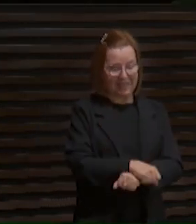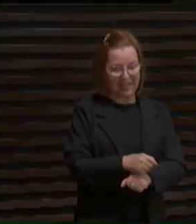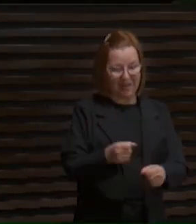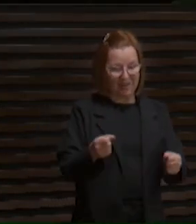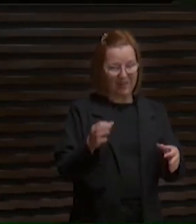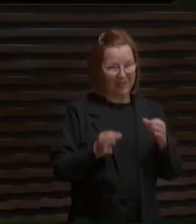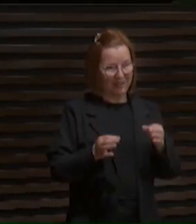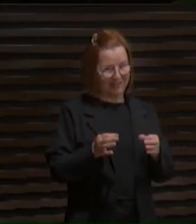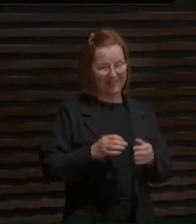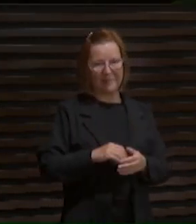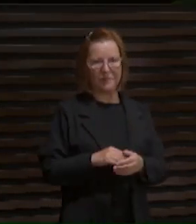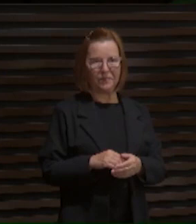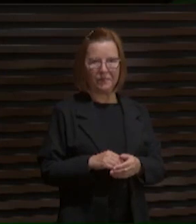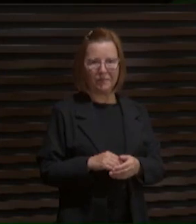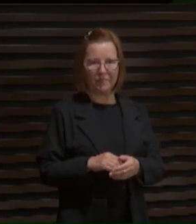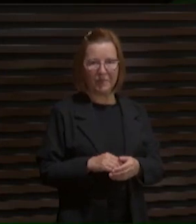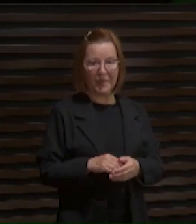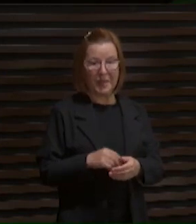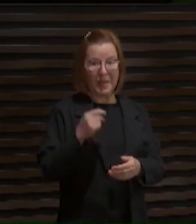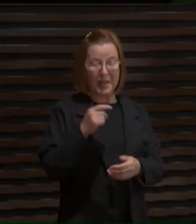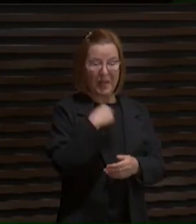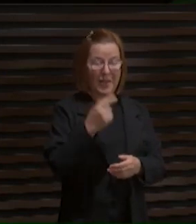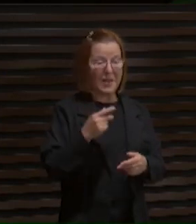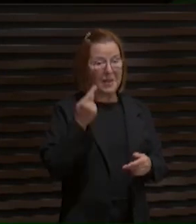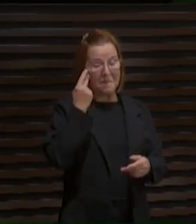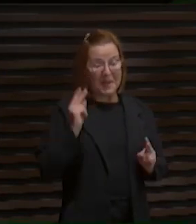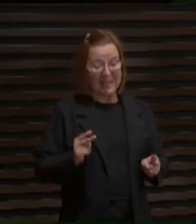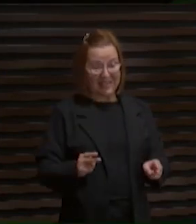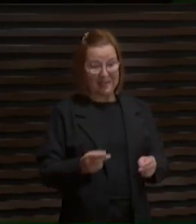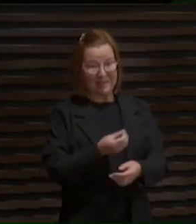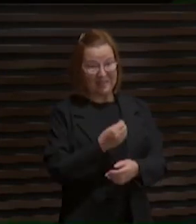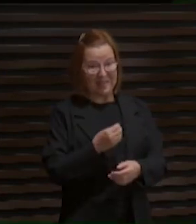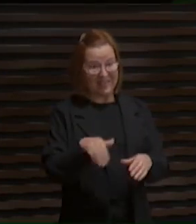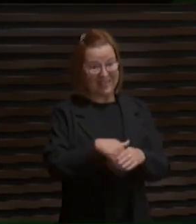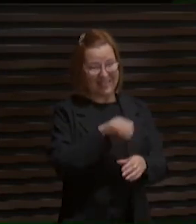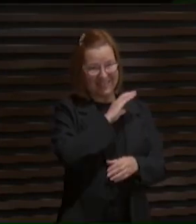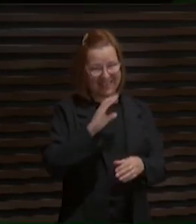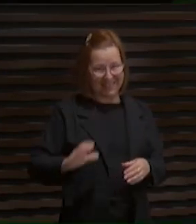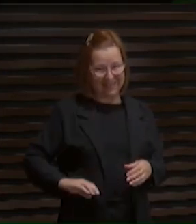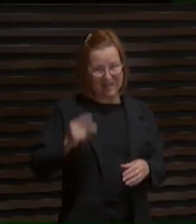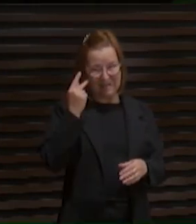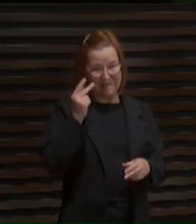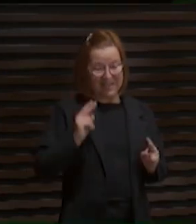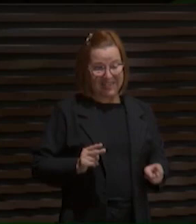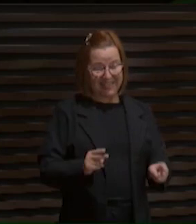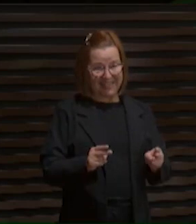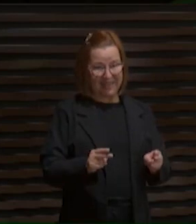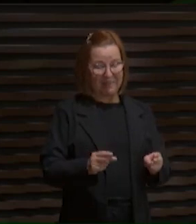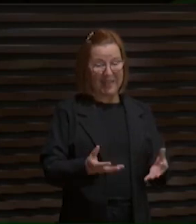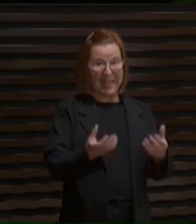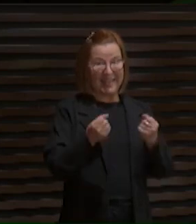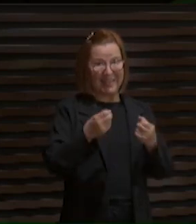Estamos para sempre vivos em Cristo, para que para sempre nós sejamos capacitados por Ele, para que a gente